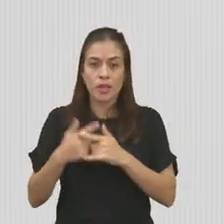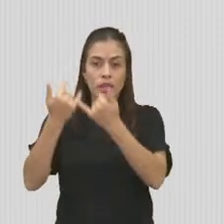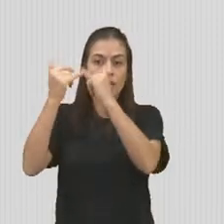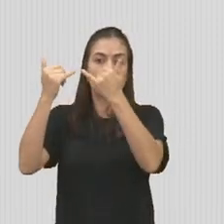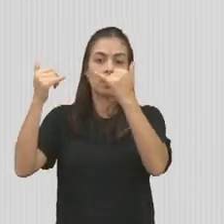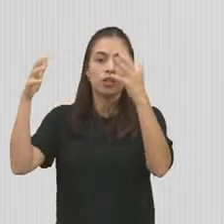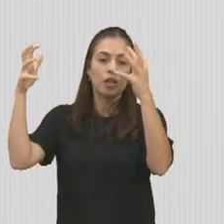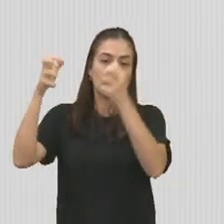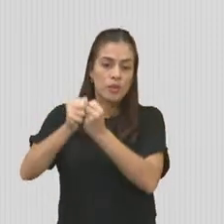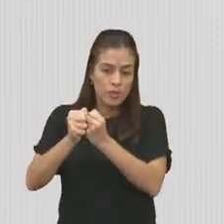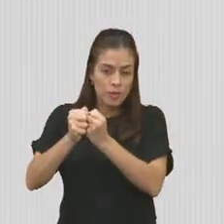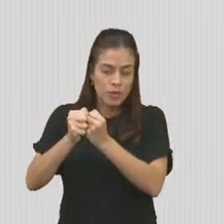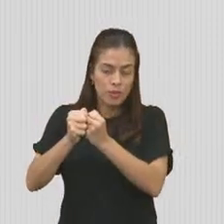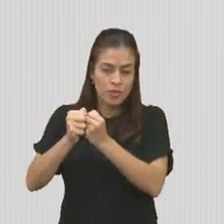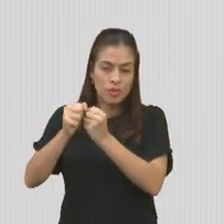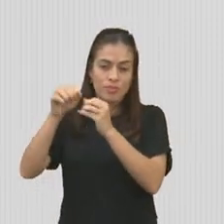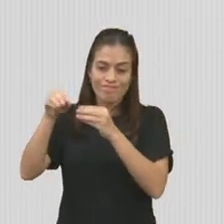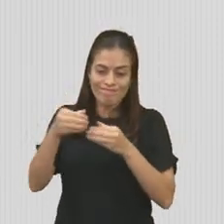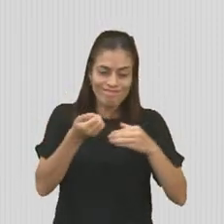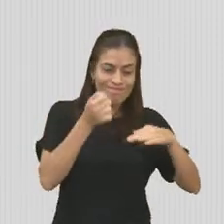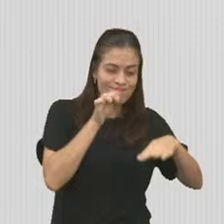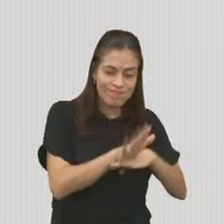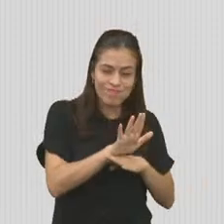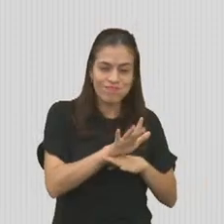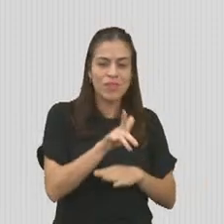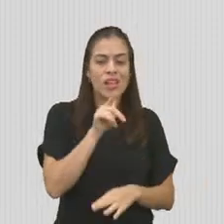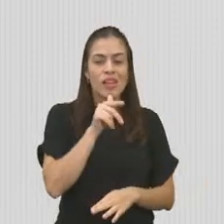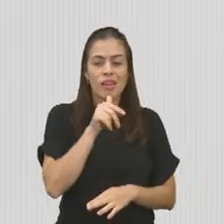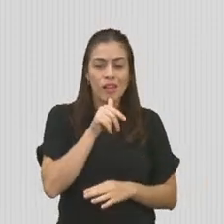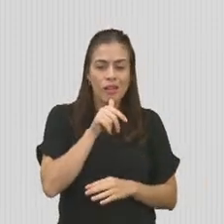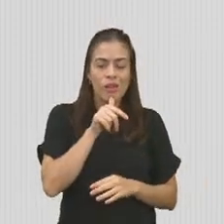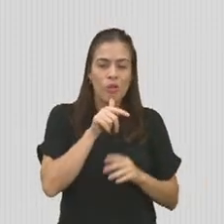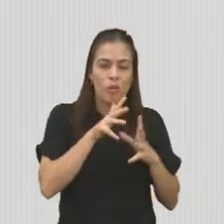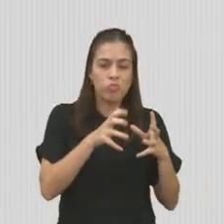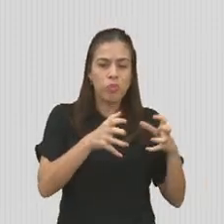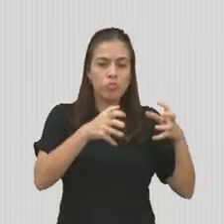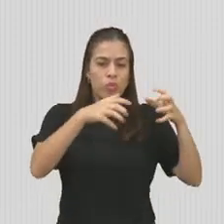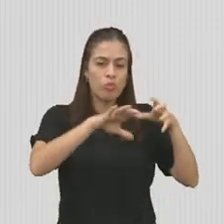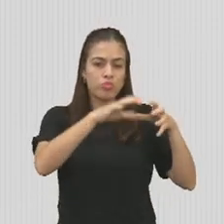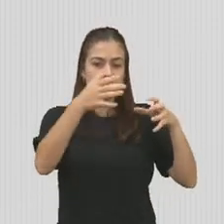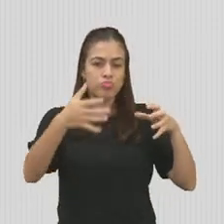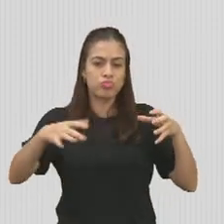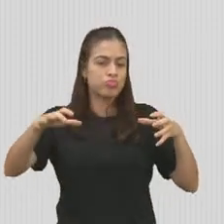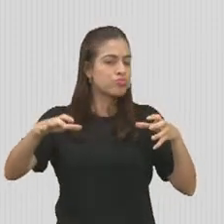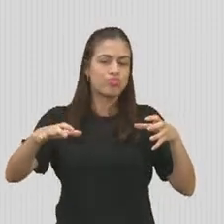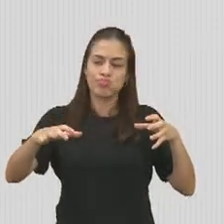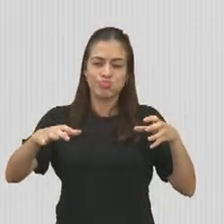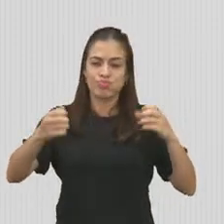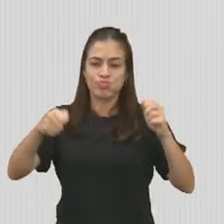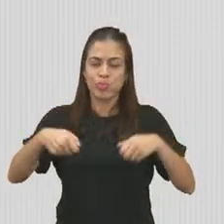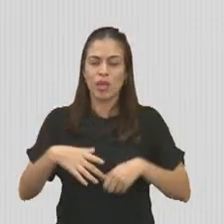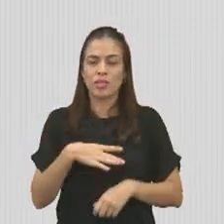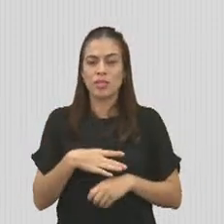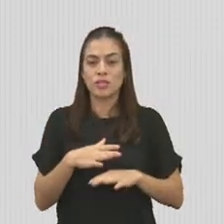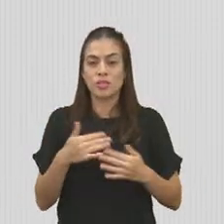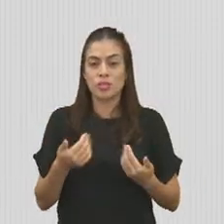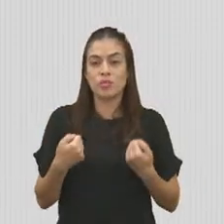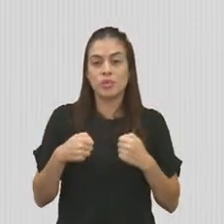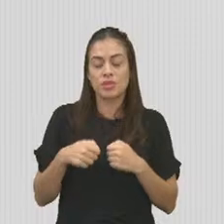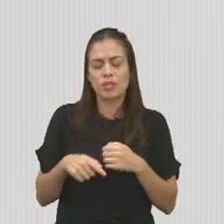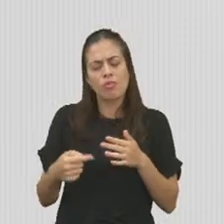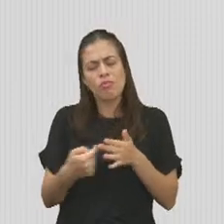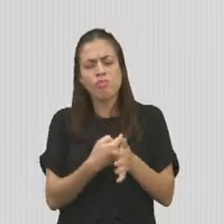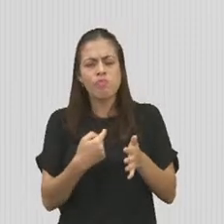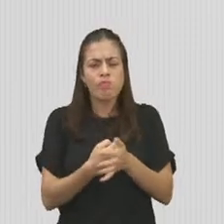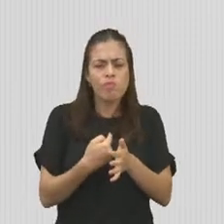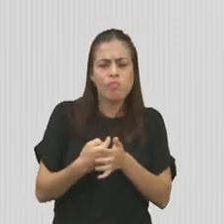elétrica. A falta da energia elétrica fez com que as bombas, que todo o maquinário do SAI parasse de distribuir água para o nosso município. A gente tem que começar a se questionar